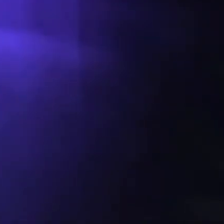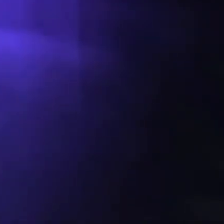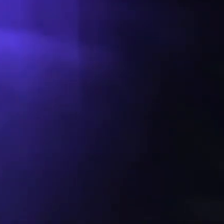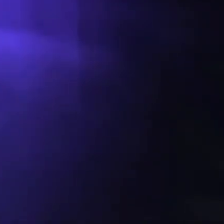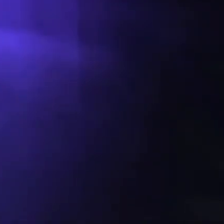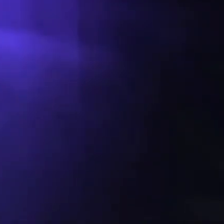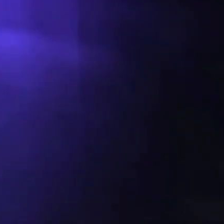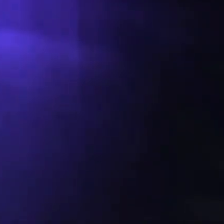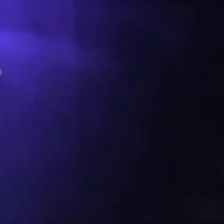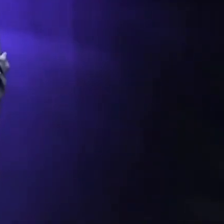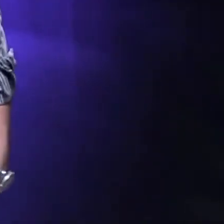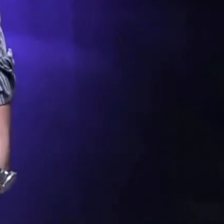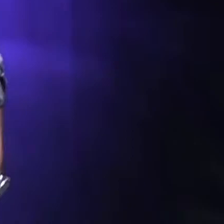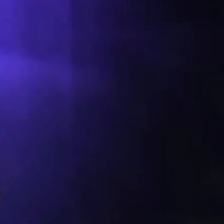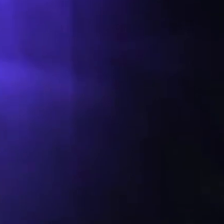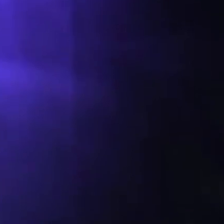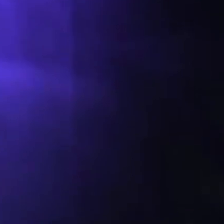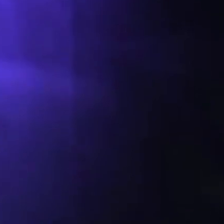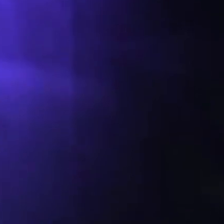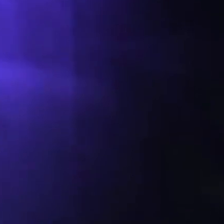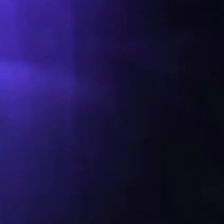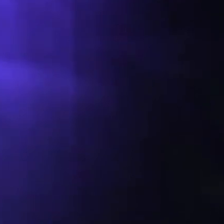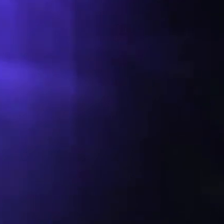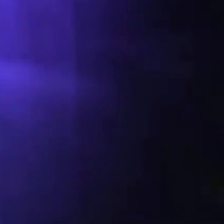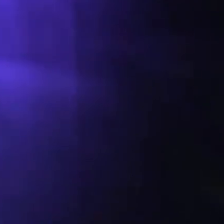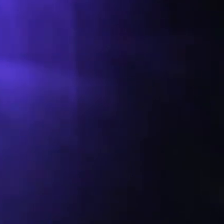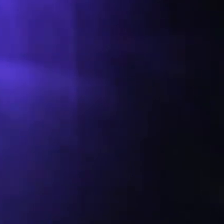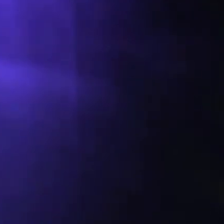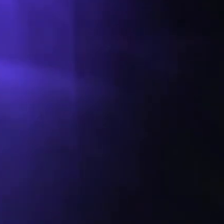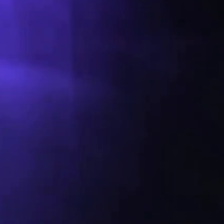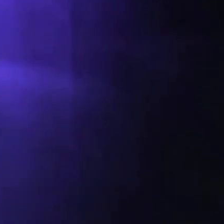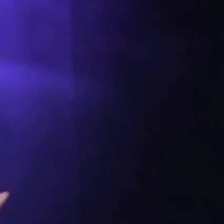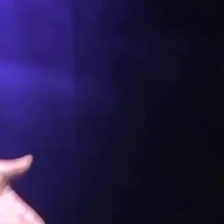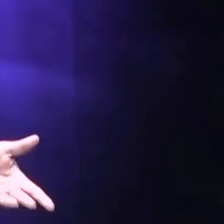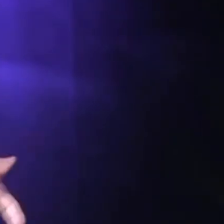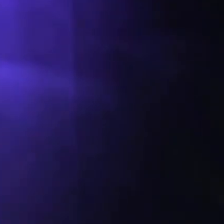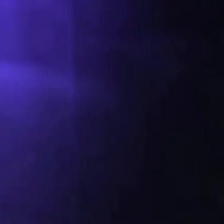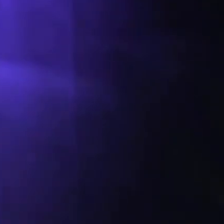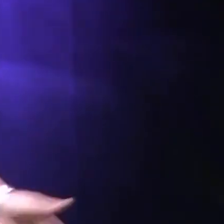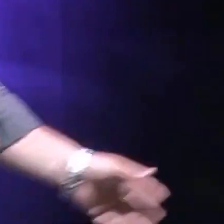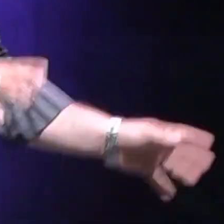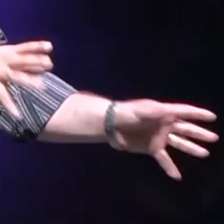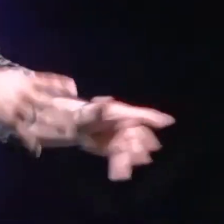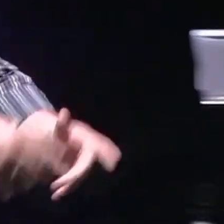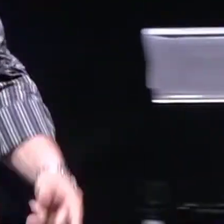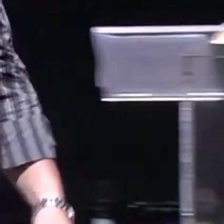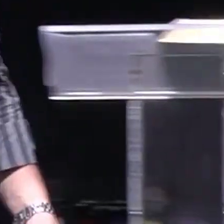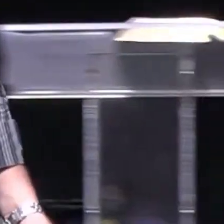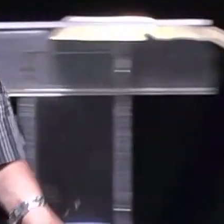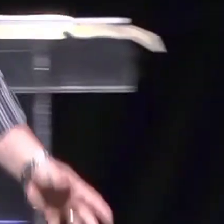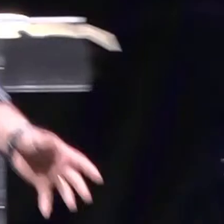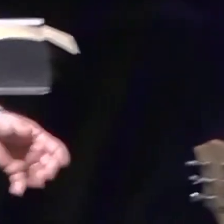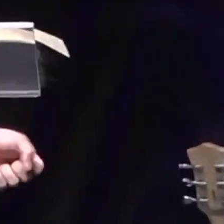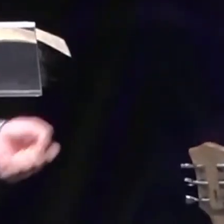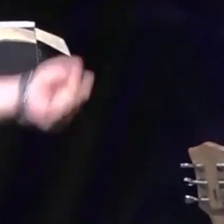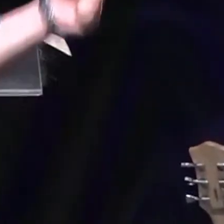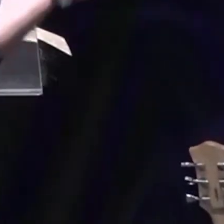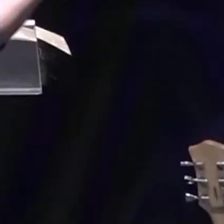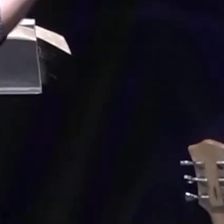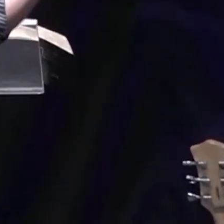respeito. Lá no trabalho, tu não presta, faz nada. Mas em casa, quando ele chega da porta, aí